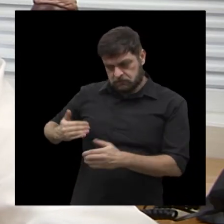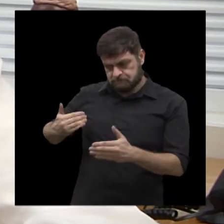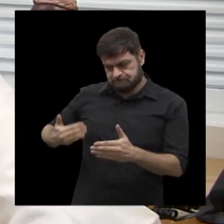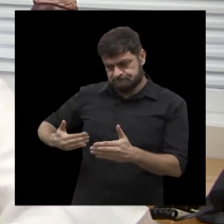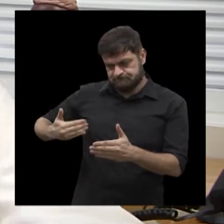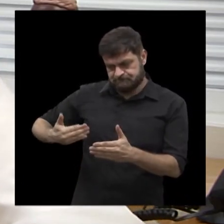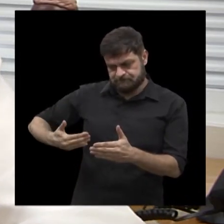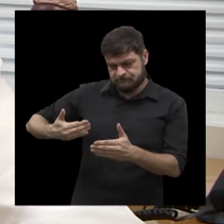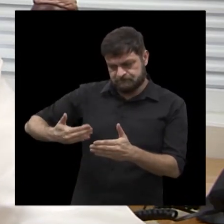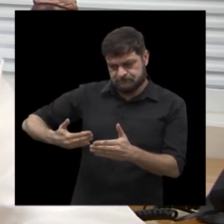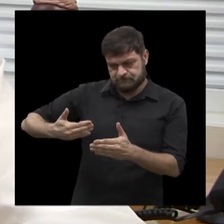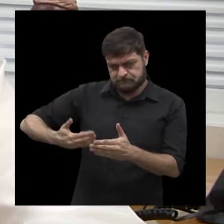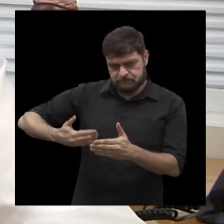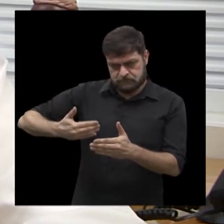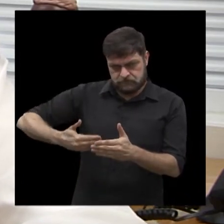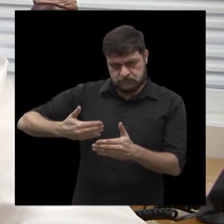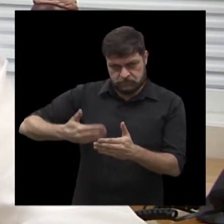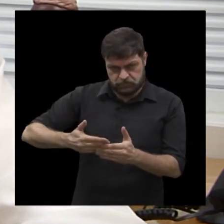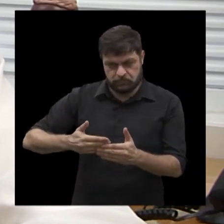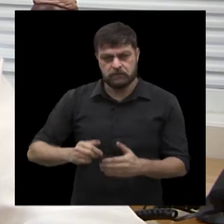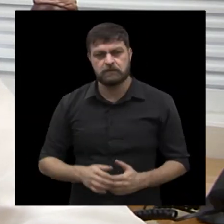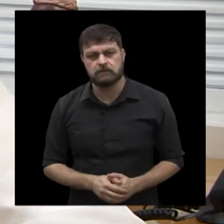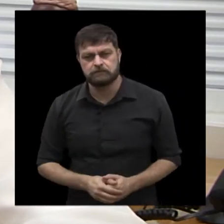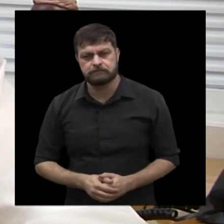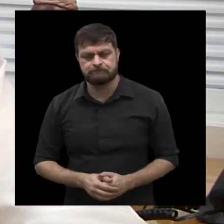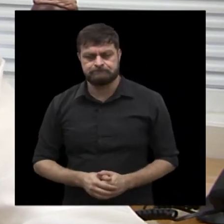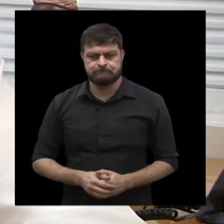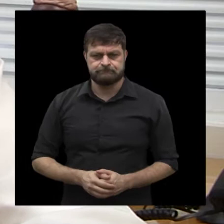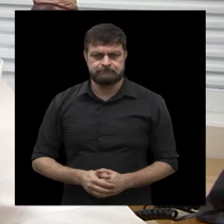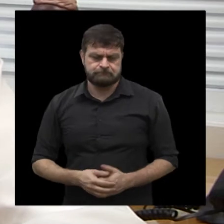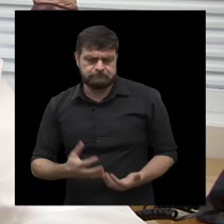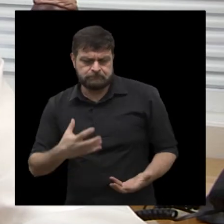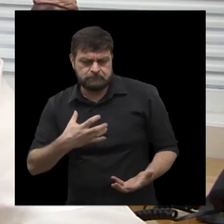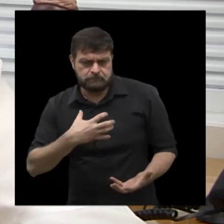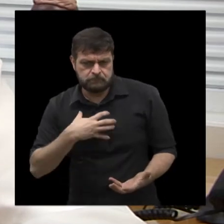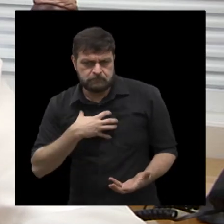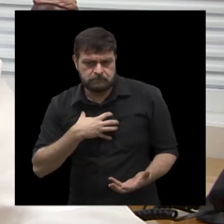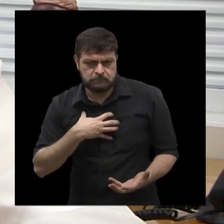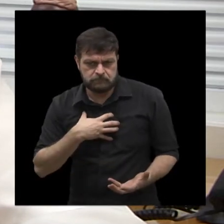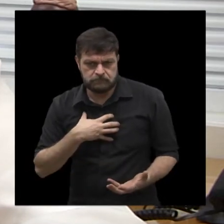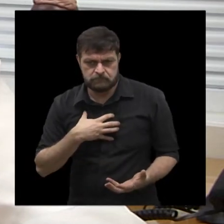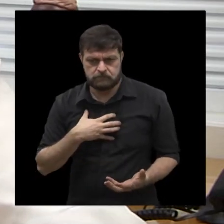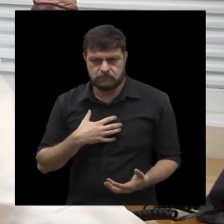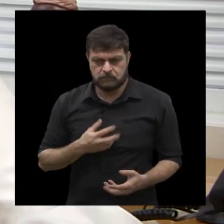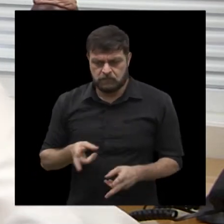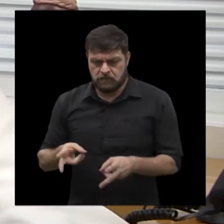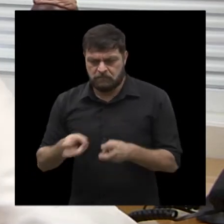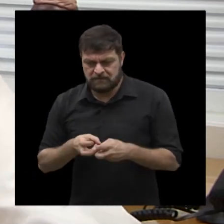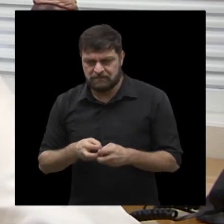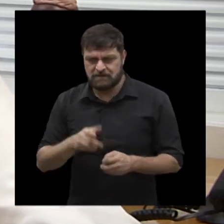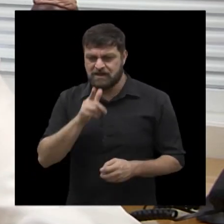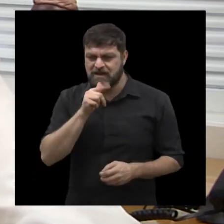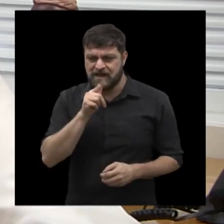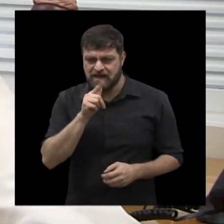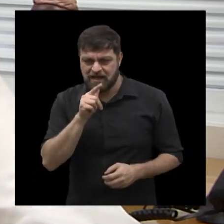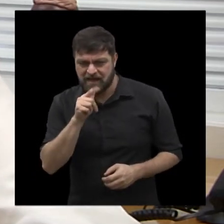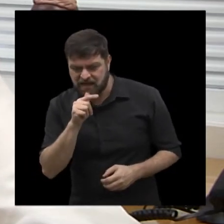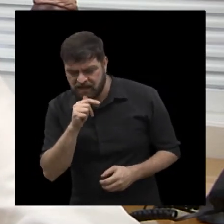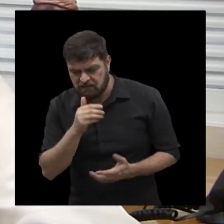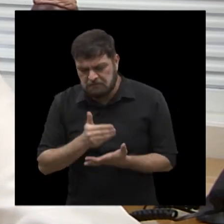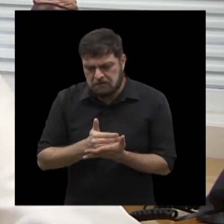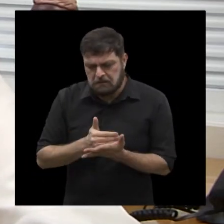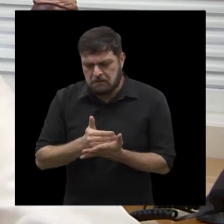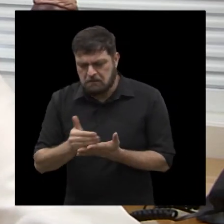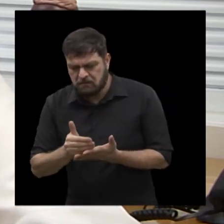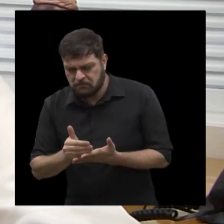né, com o passar do tempo. Então, do mesmo jeito que você começa a não manipular muito bem líquidos, né, você começa a